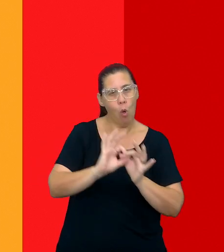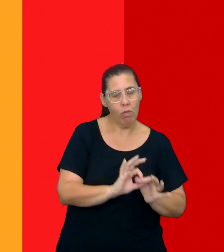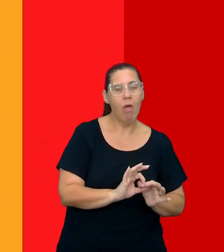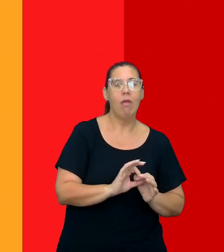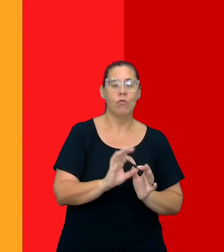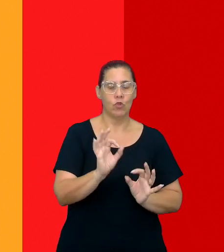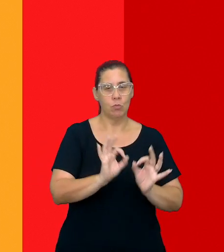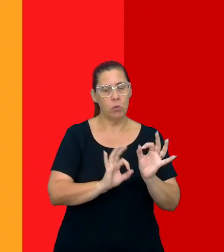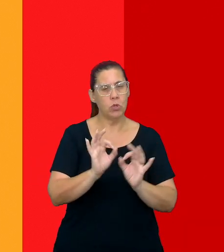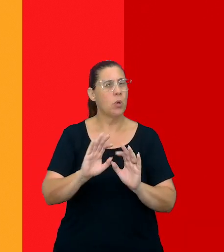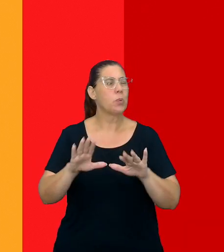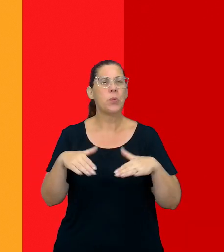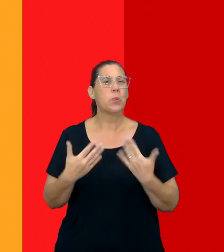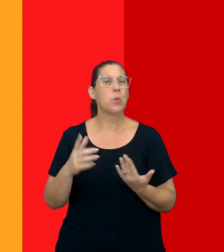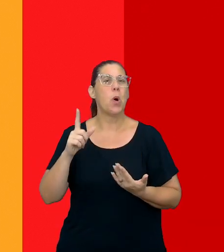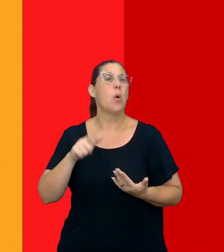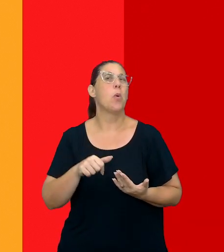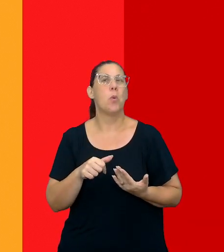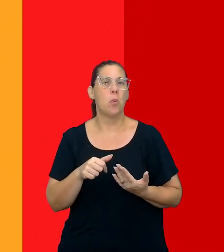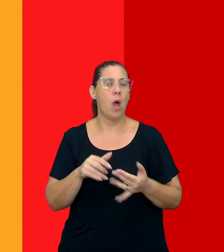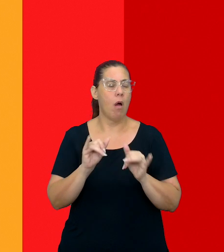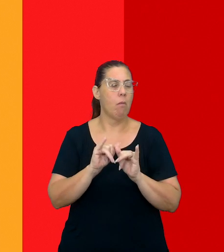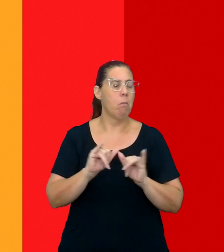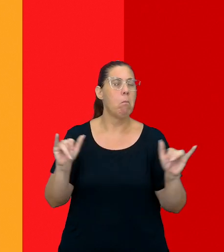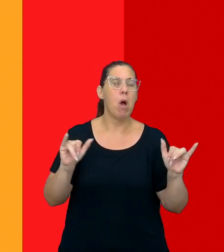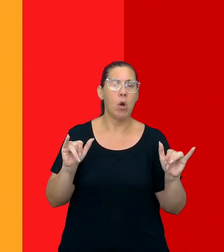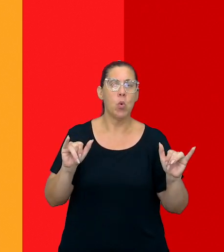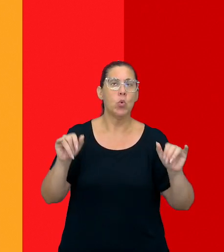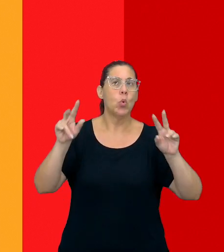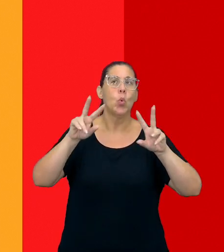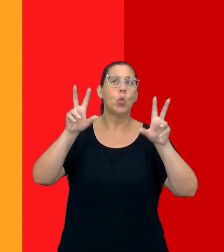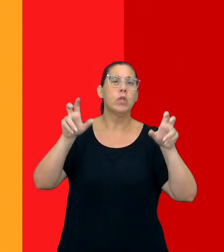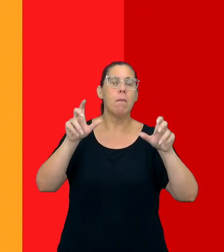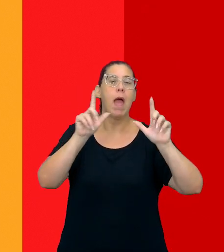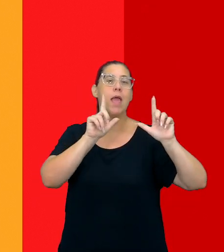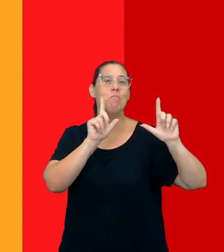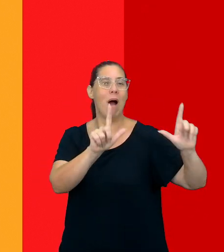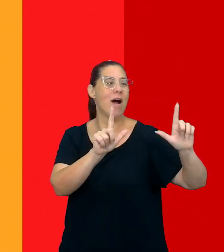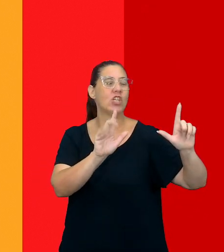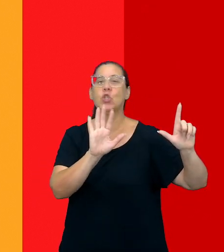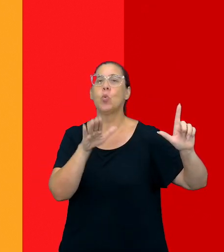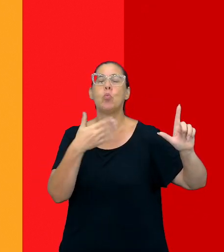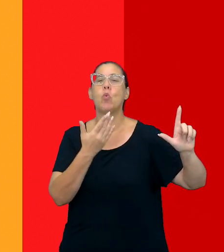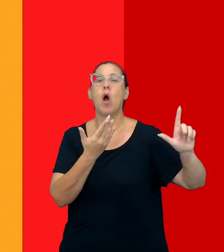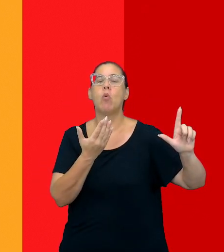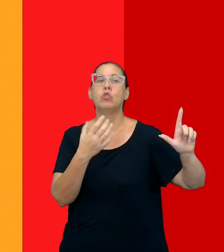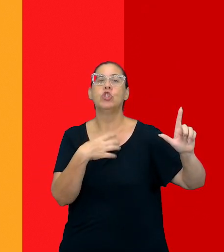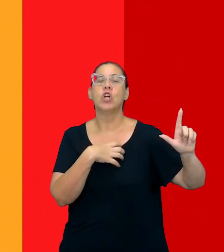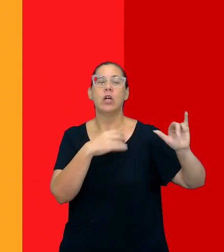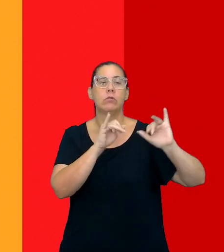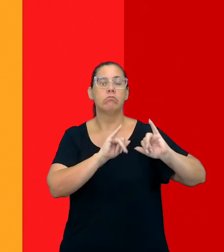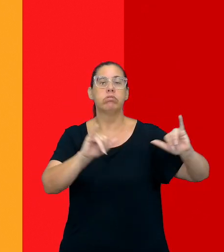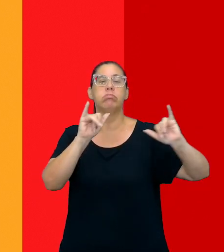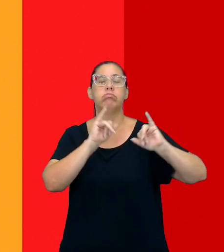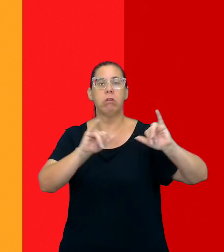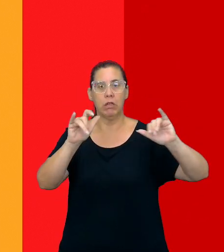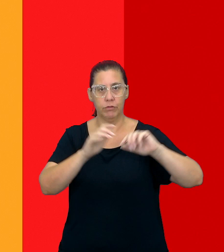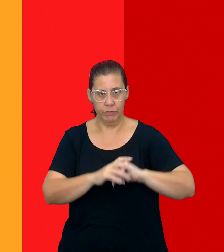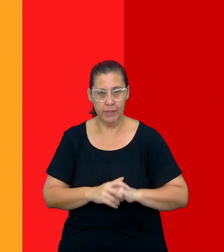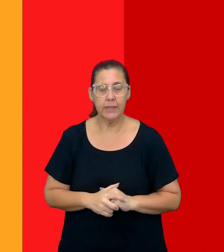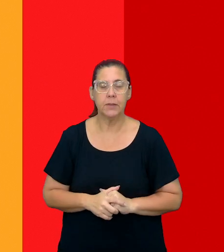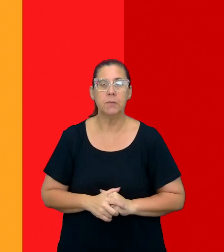produção. Qual será o slogan utilizado? Qual será a imagem? Qual será a forma de divulgação